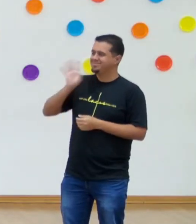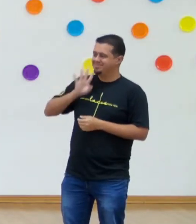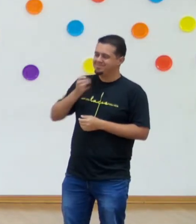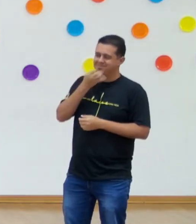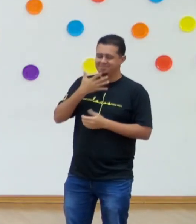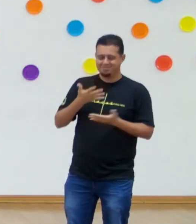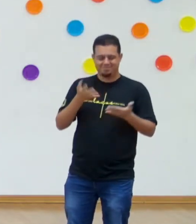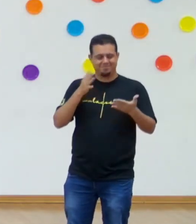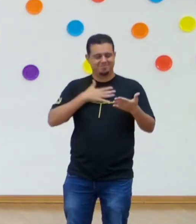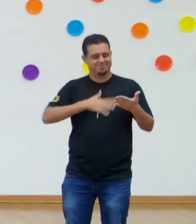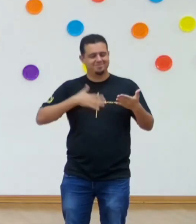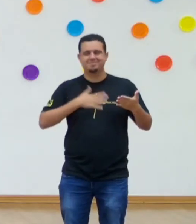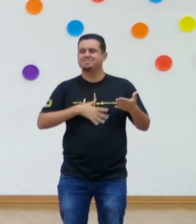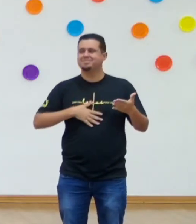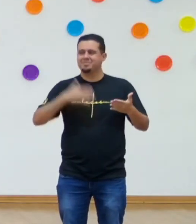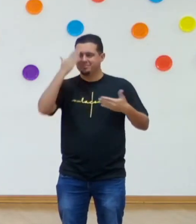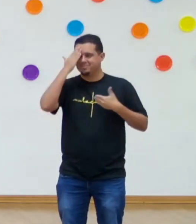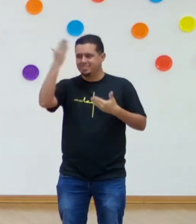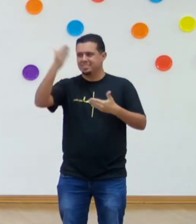E